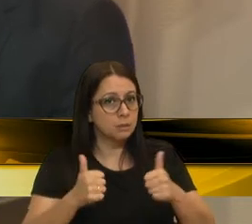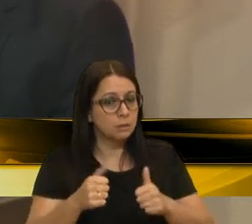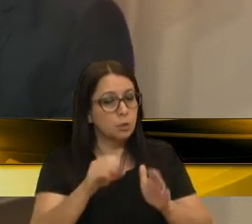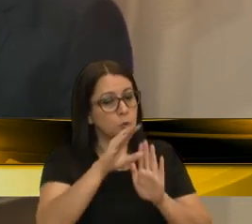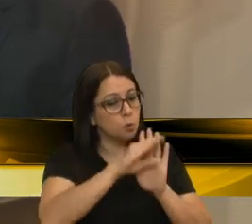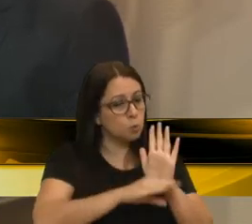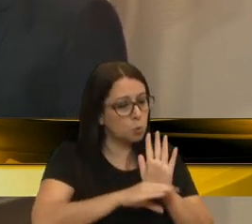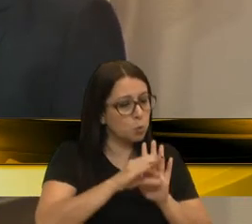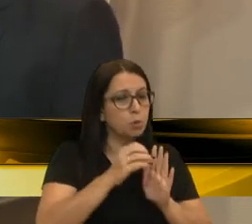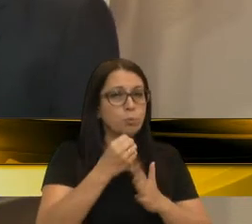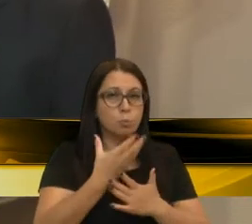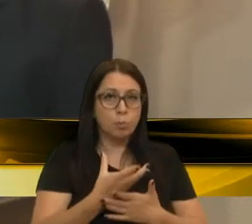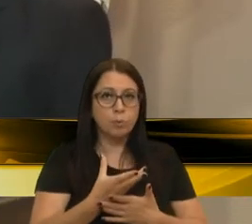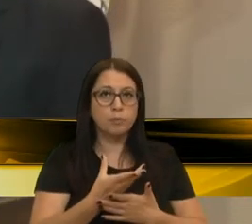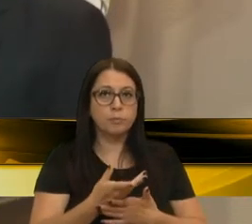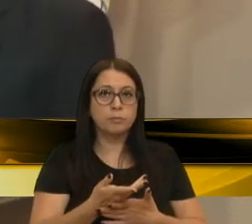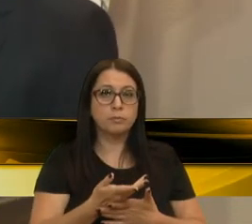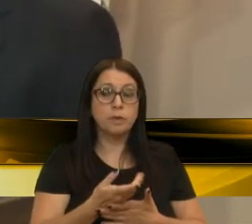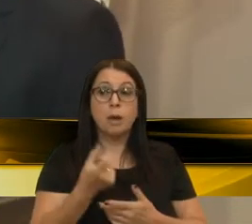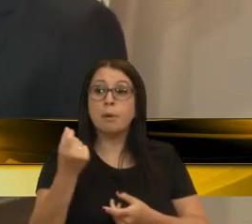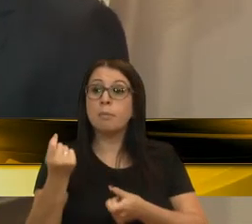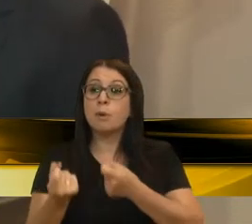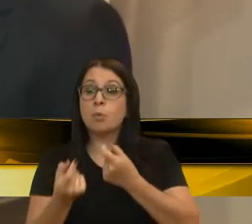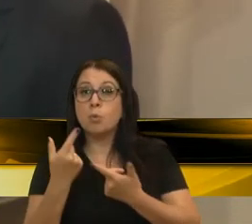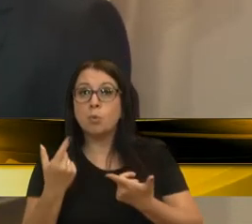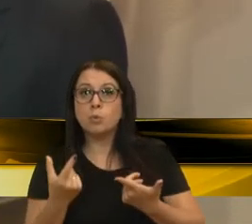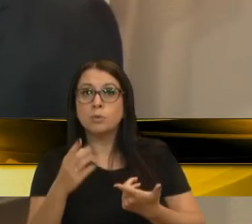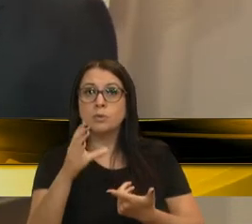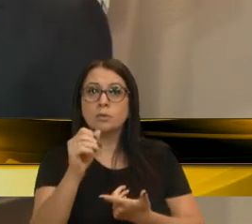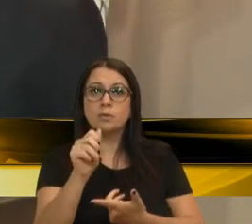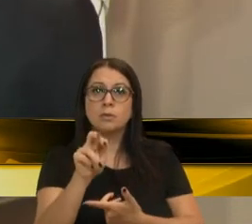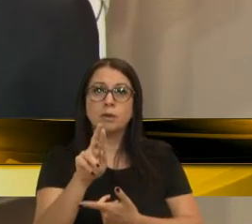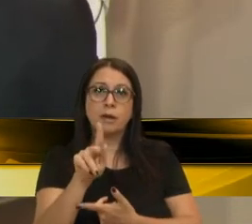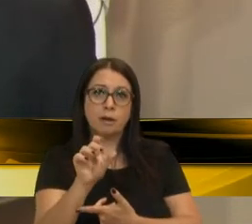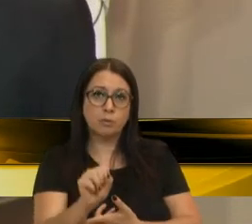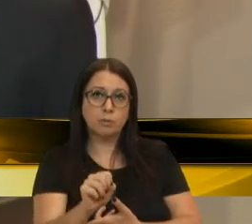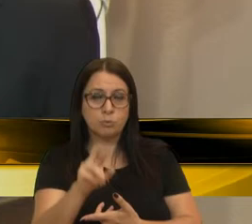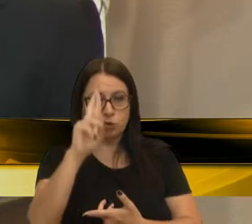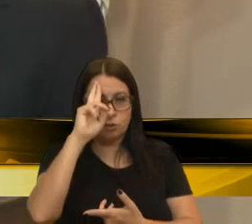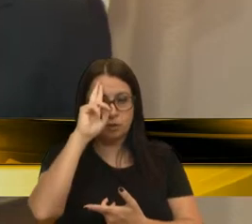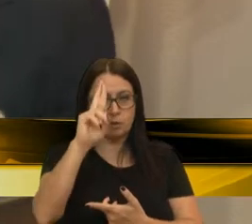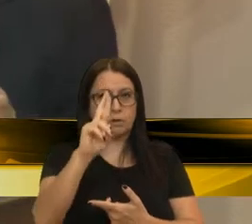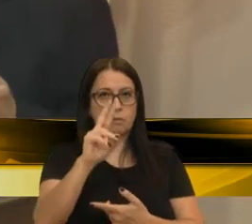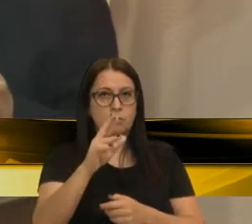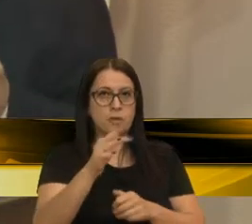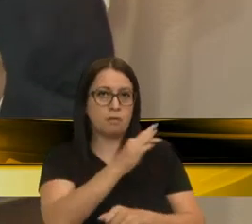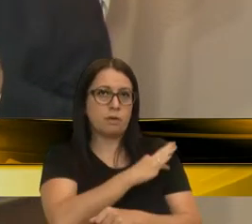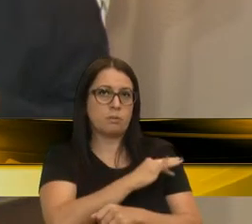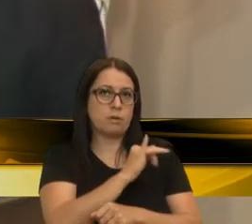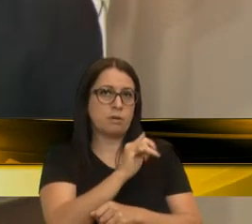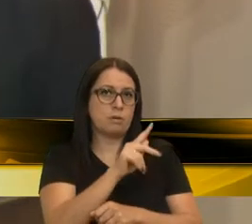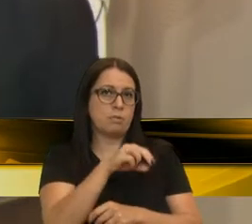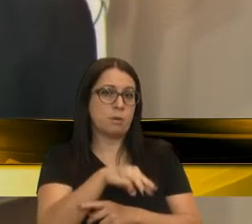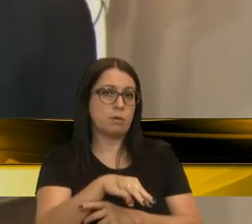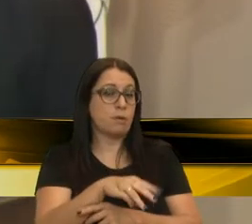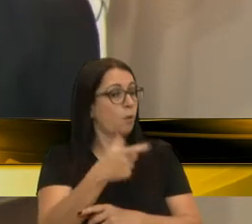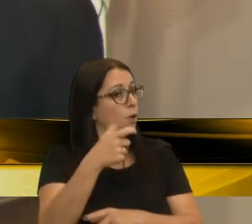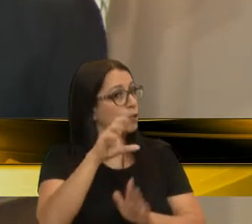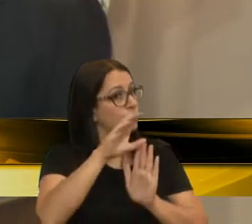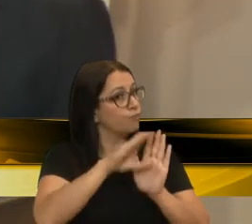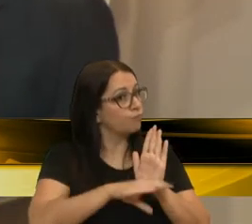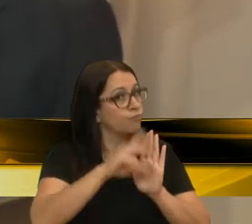currículo muito interessante, mas para alguns cargos, como é o cargo da direção da farmácia do IPAM, eu acho que o currículo da